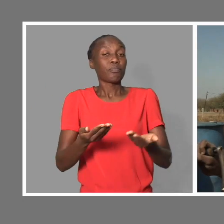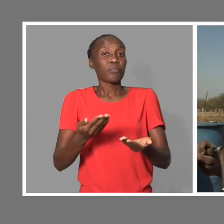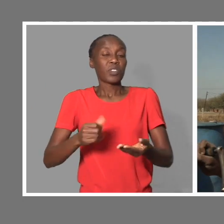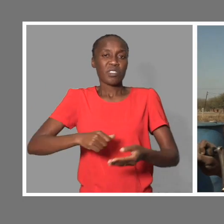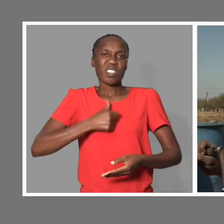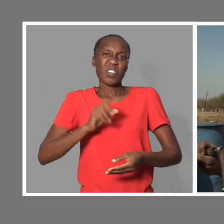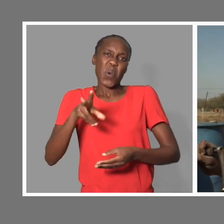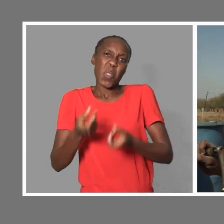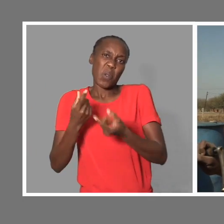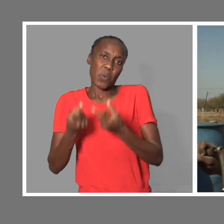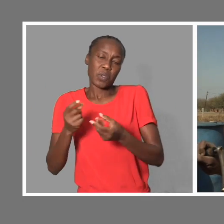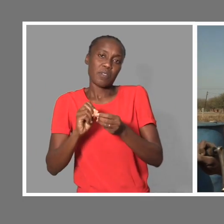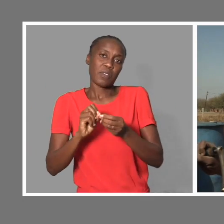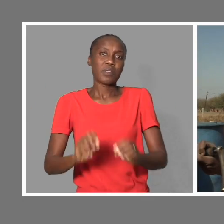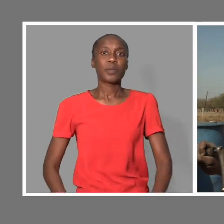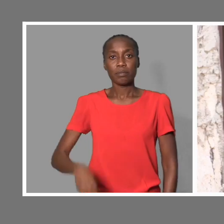combustível.